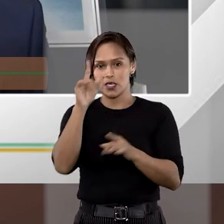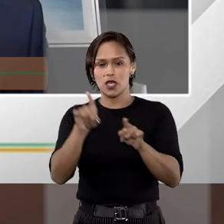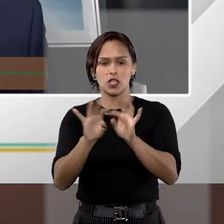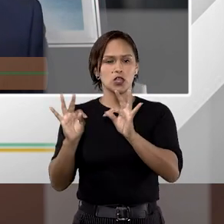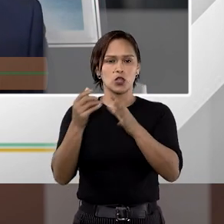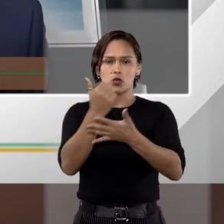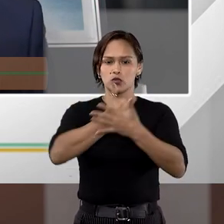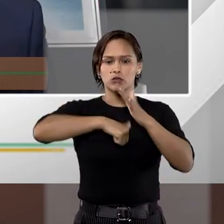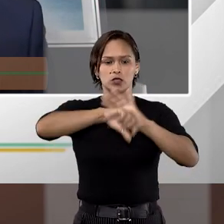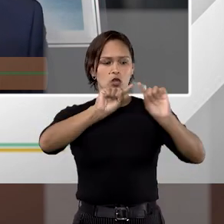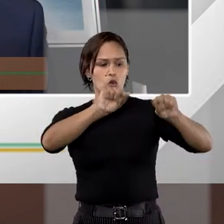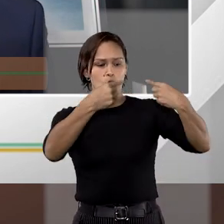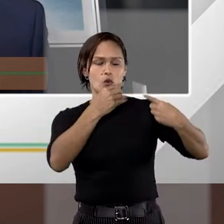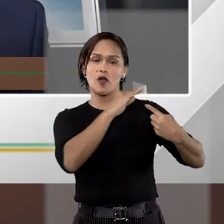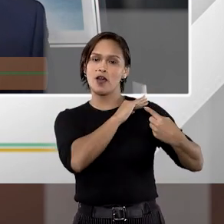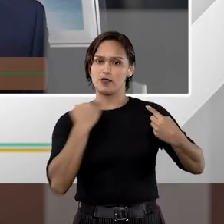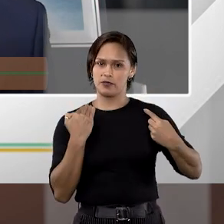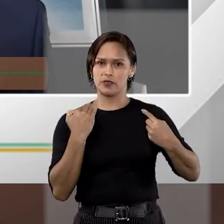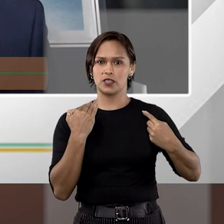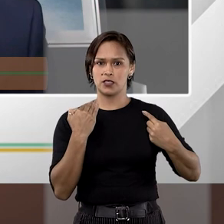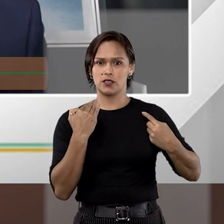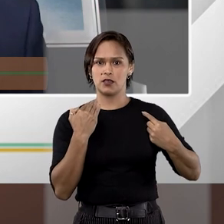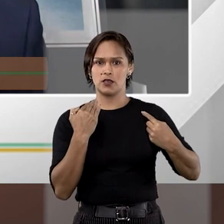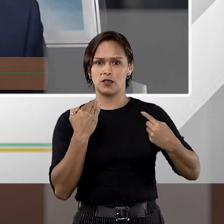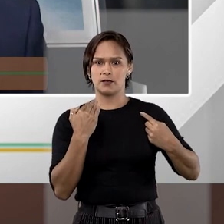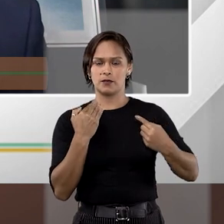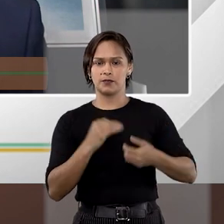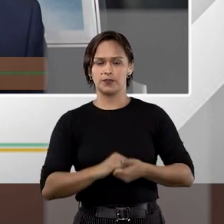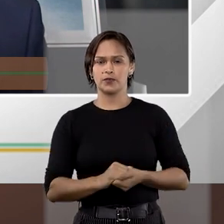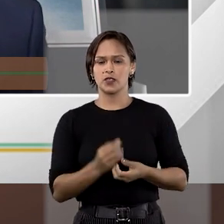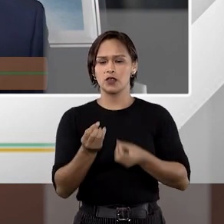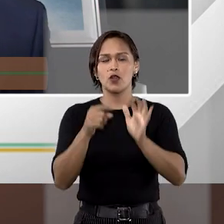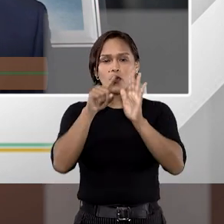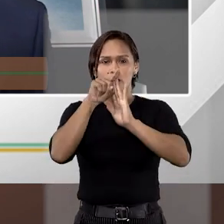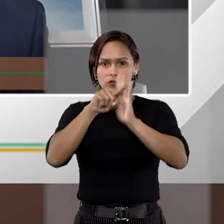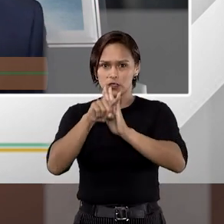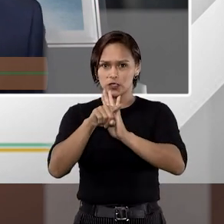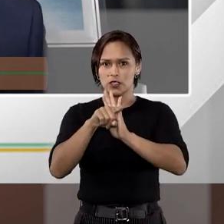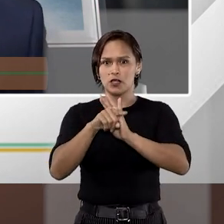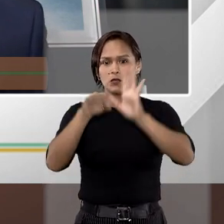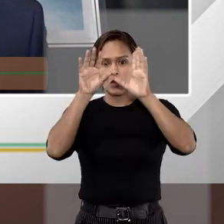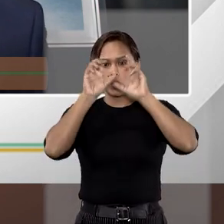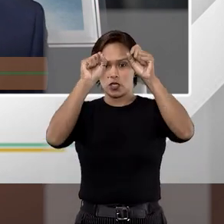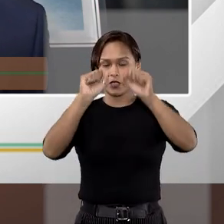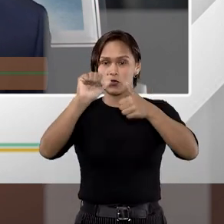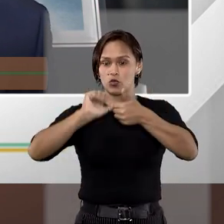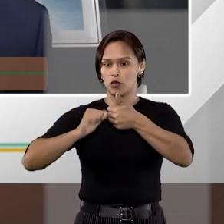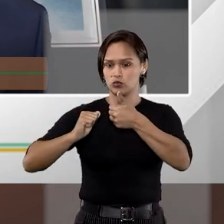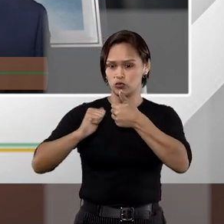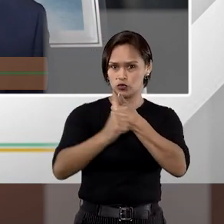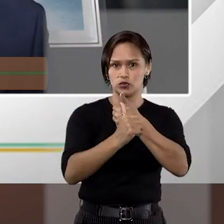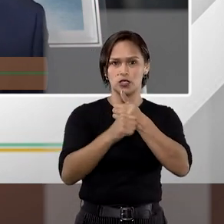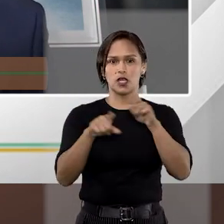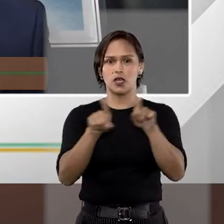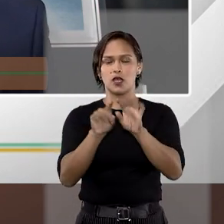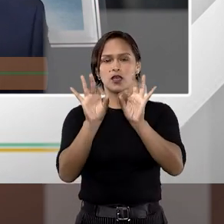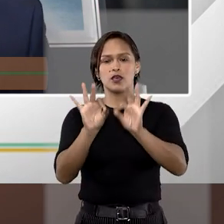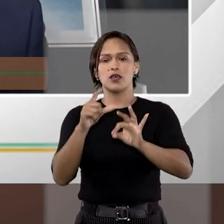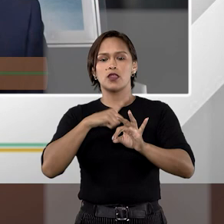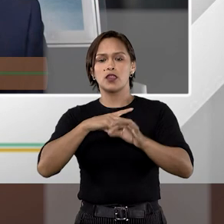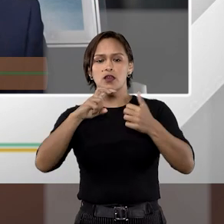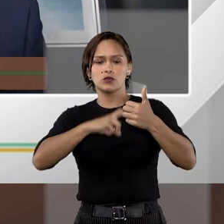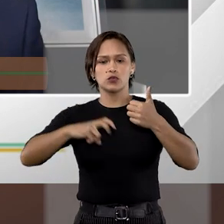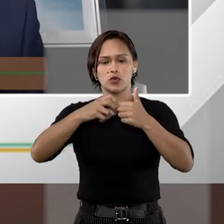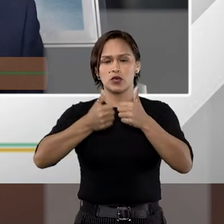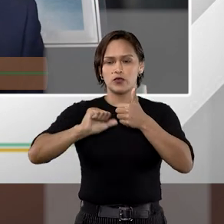sabem que todos os crimes contra a vida são investigados pelo Tribunal de Júri processado em Tribunal do Júri